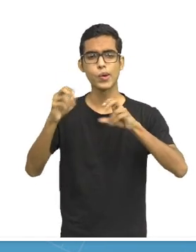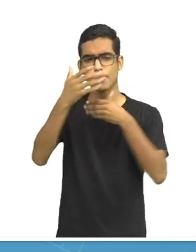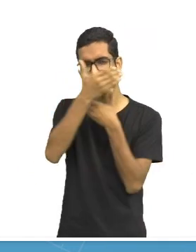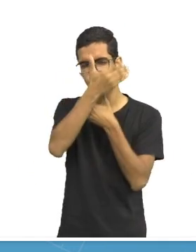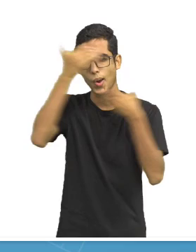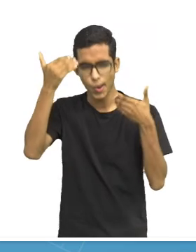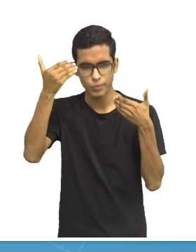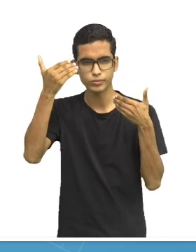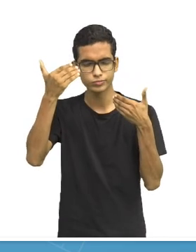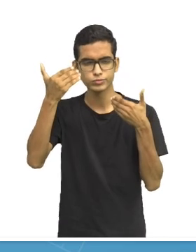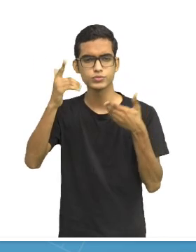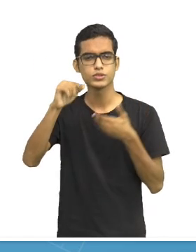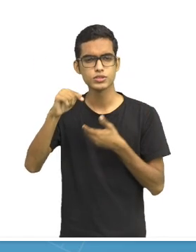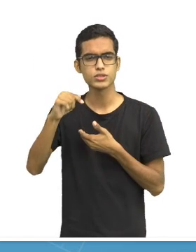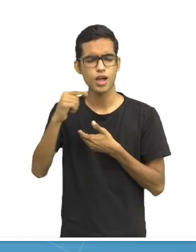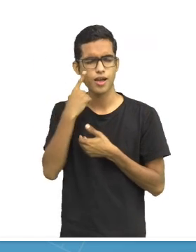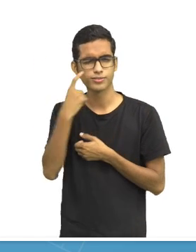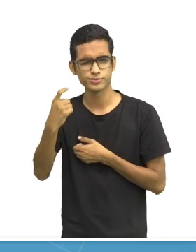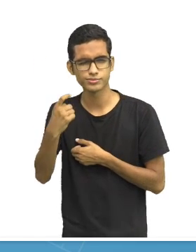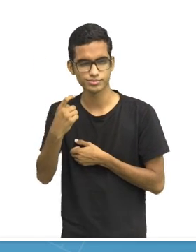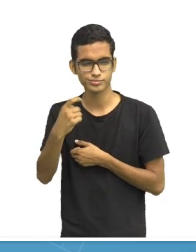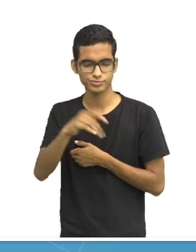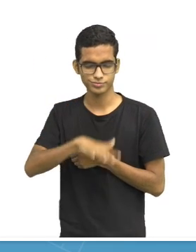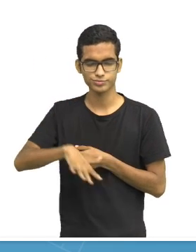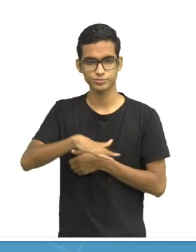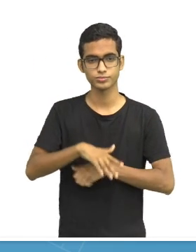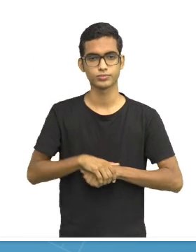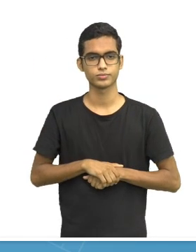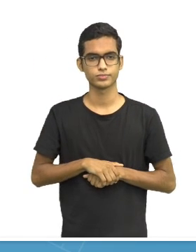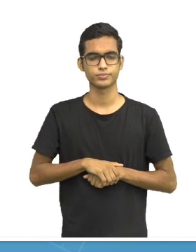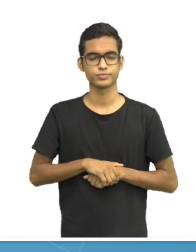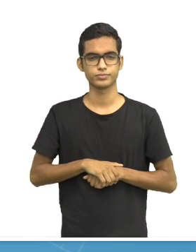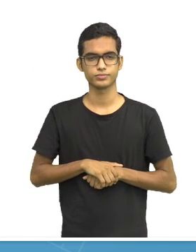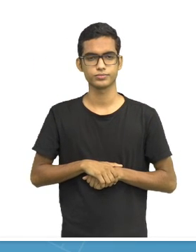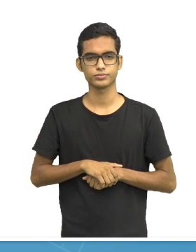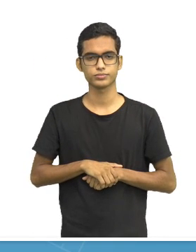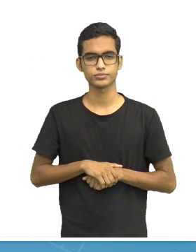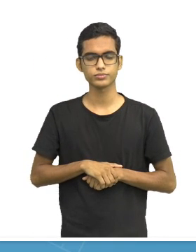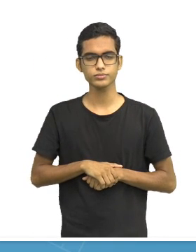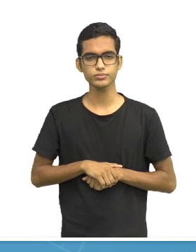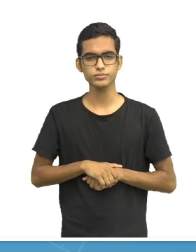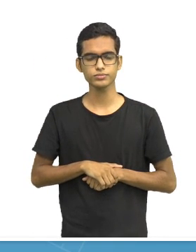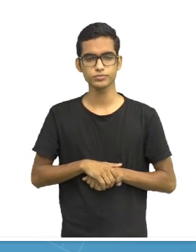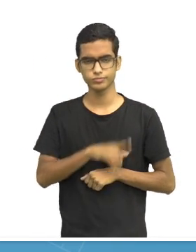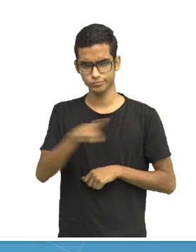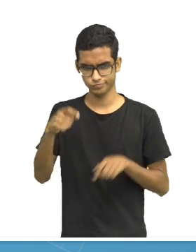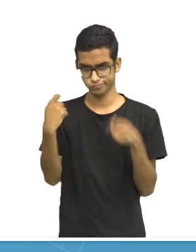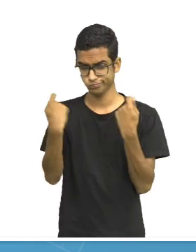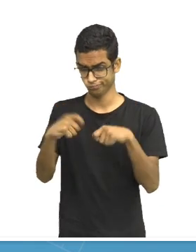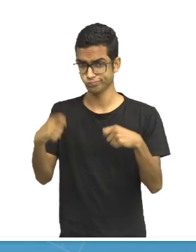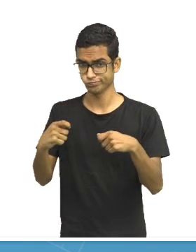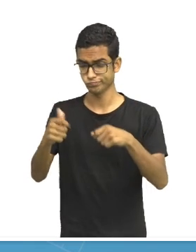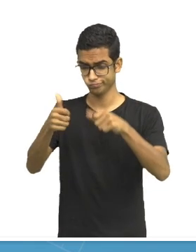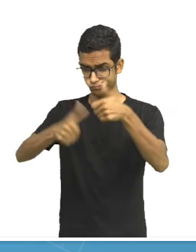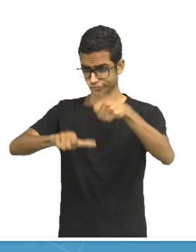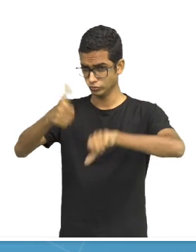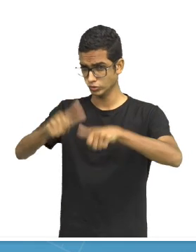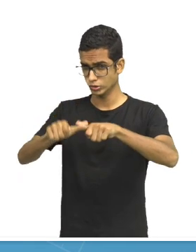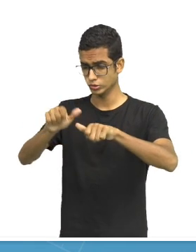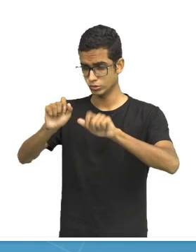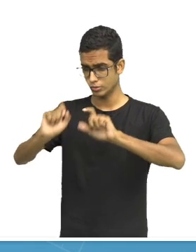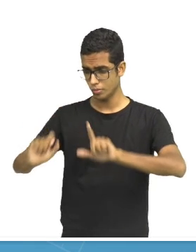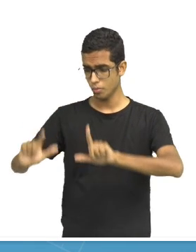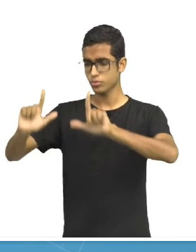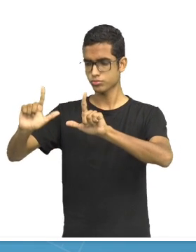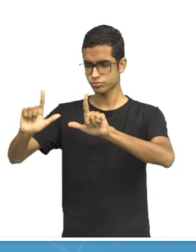que é um movimento bem interessante. Então, vamos analisar a questão. Então, vocês precisavam analisar essa obra Guernica, né,